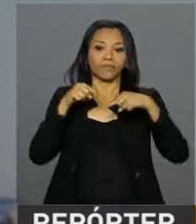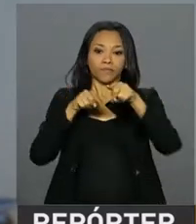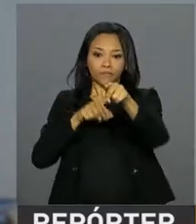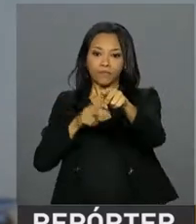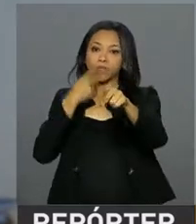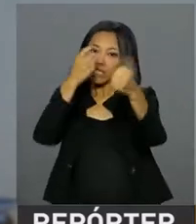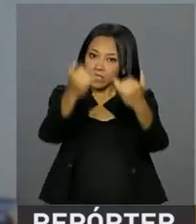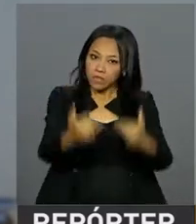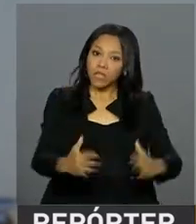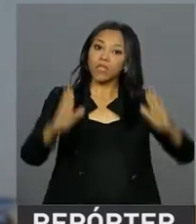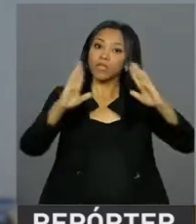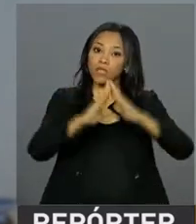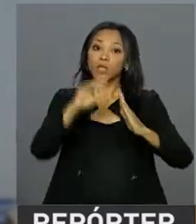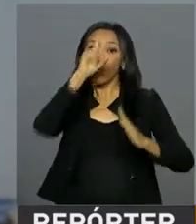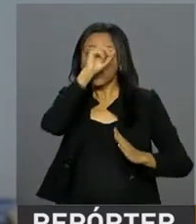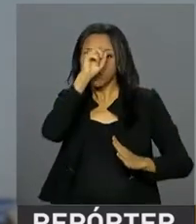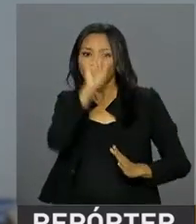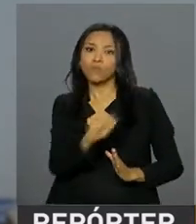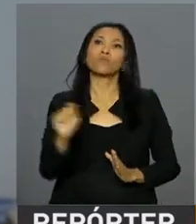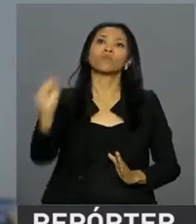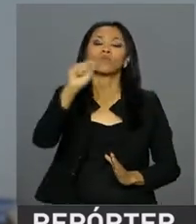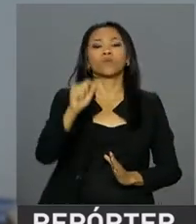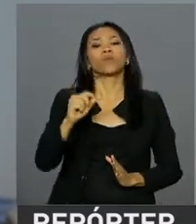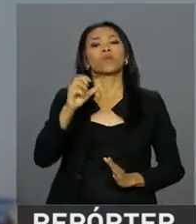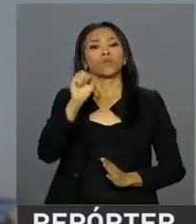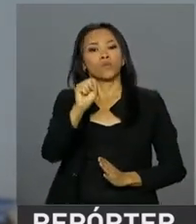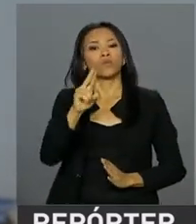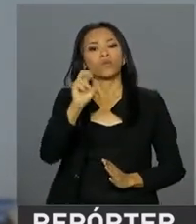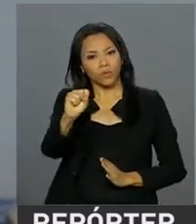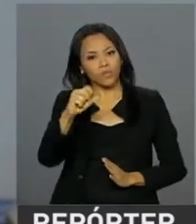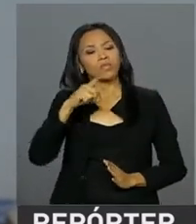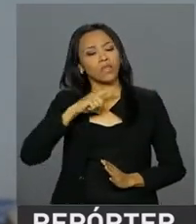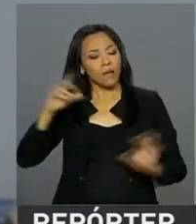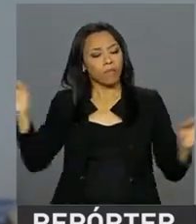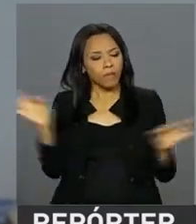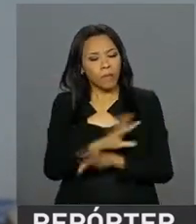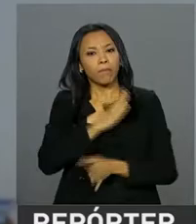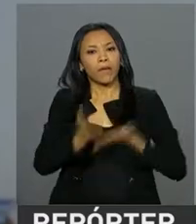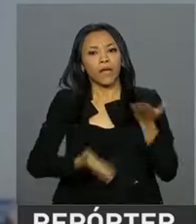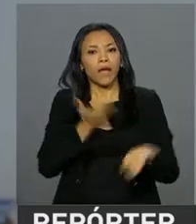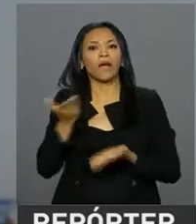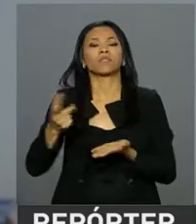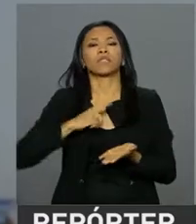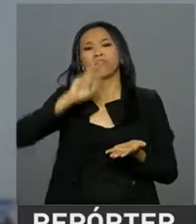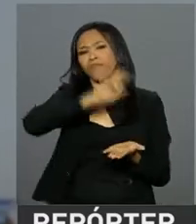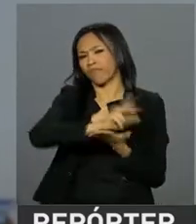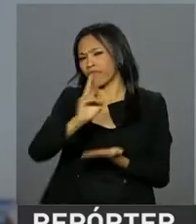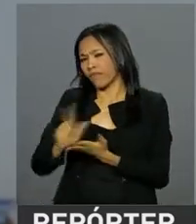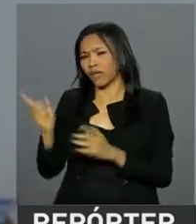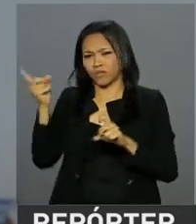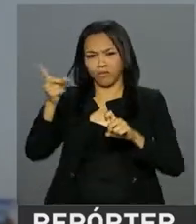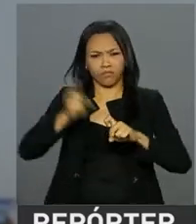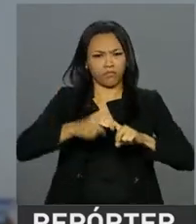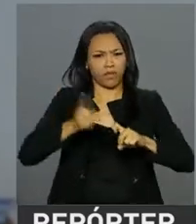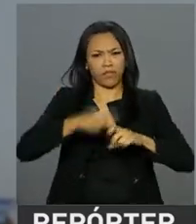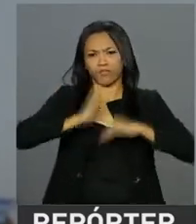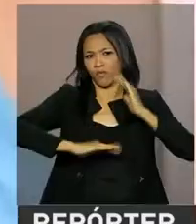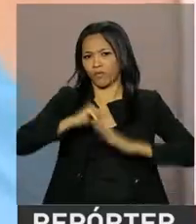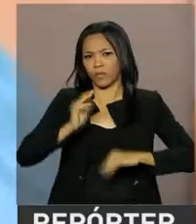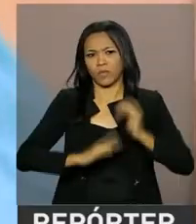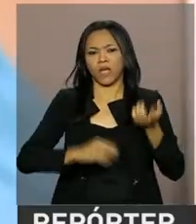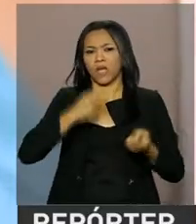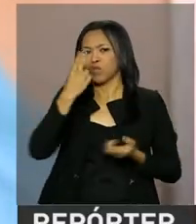nesse acompanhamento, onde existem médicos, pediatras, endocrinologistas, nutricionistas, porque algumas dessas